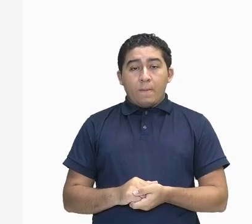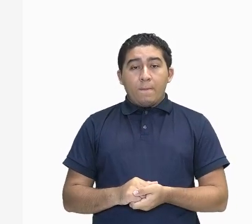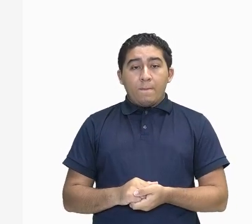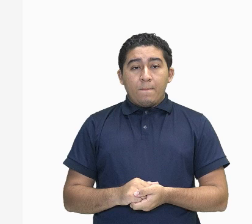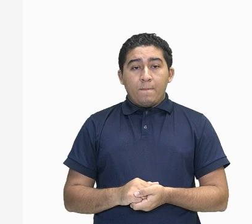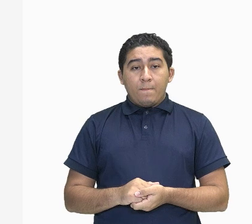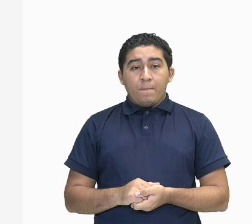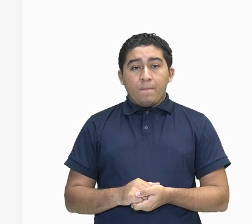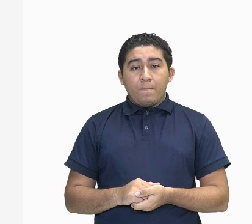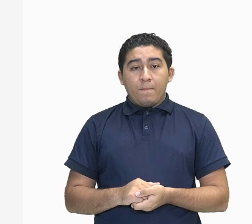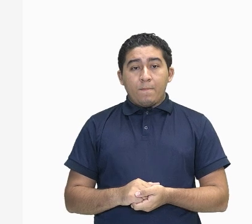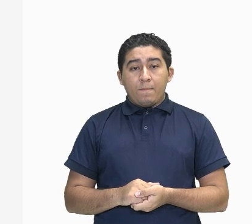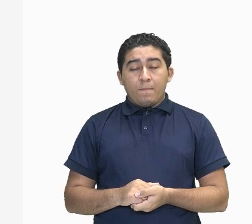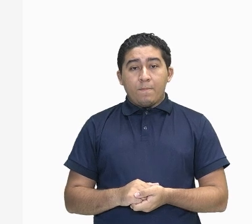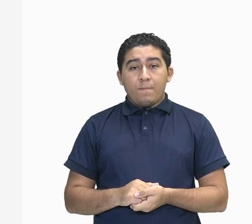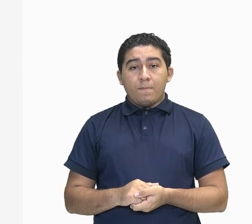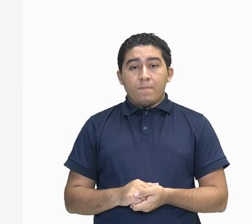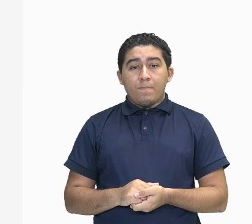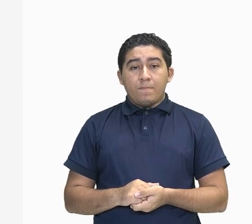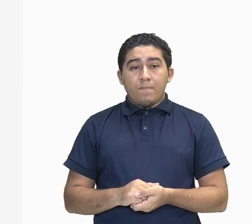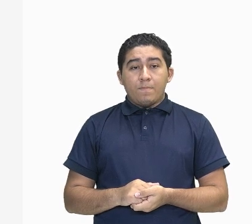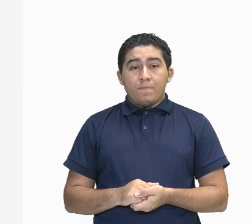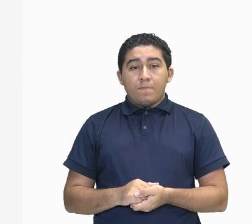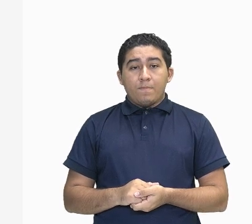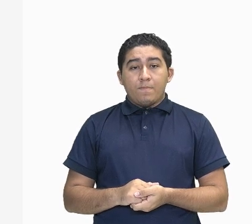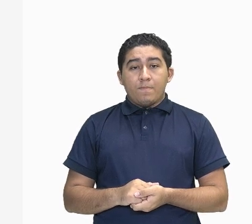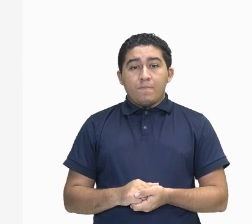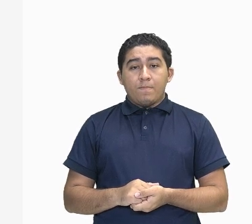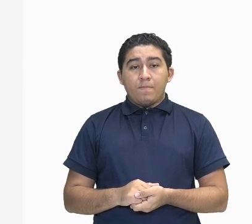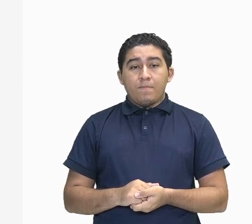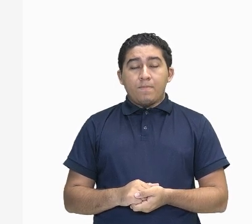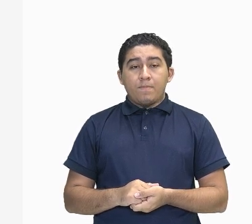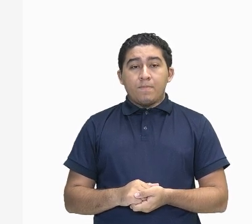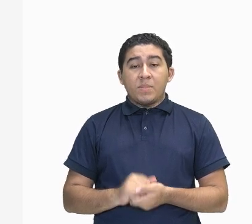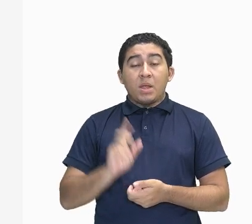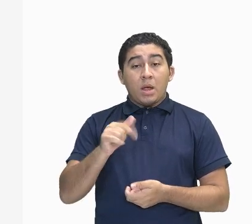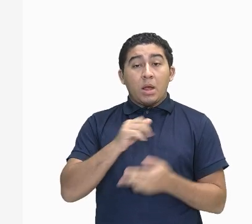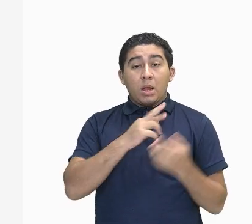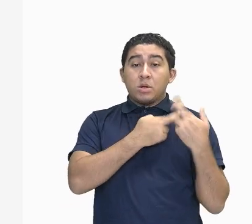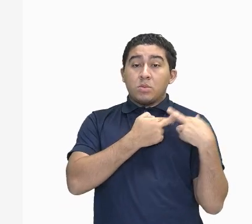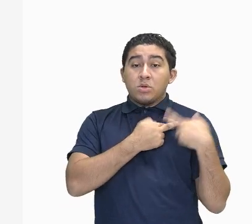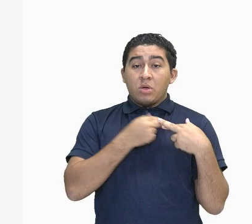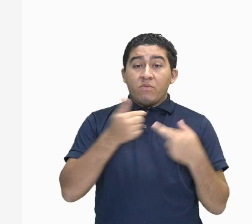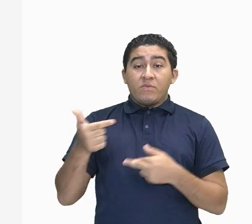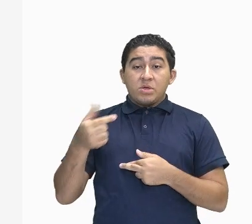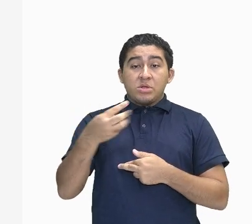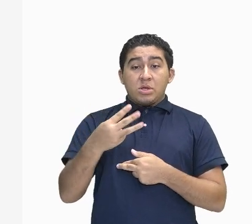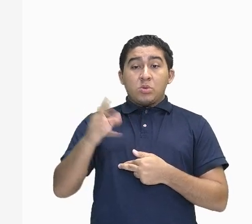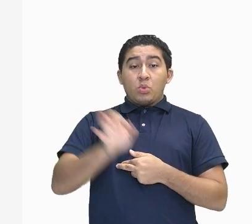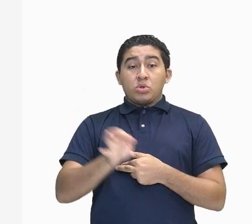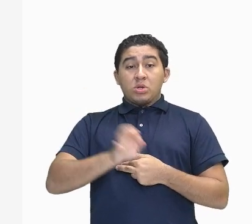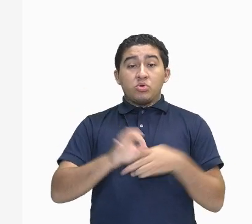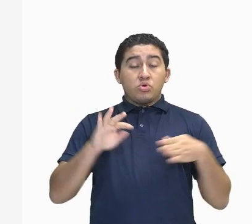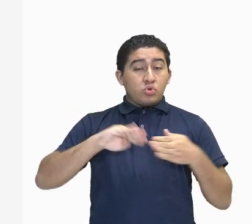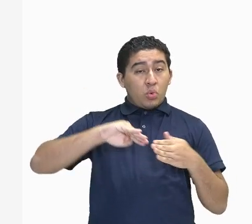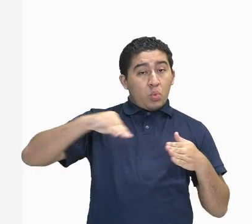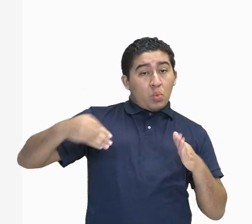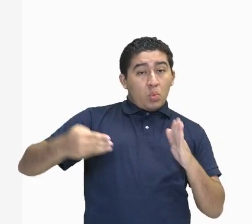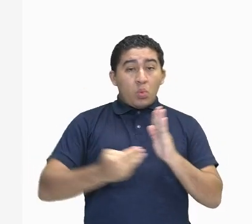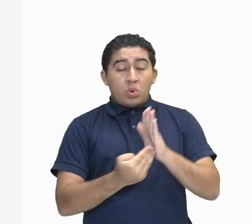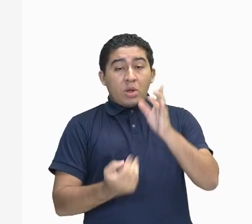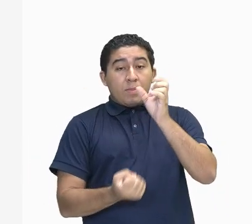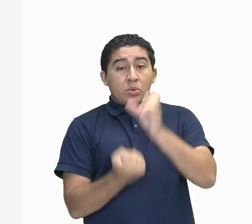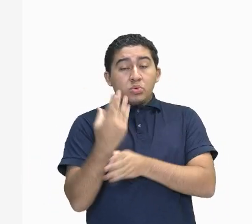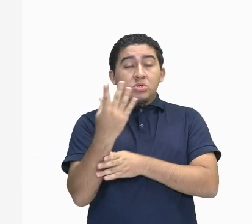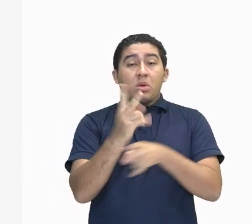agricultura familiar, gente, vai ser responsável por 23% do valor total